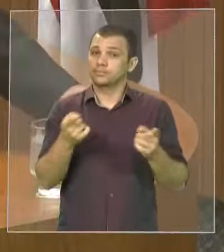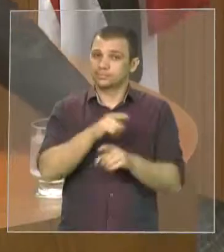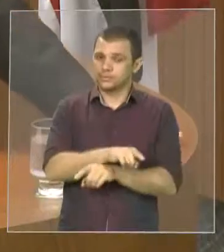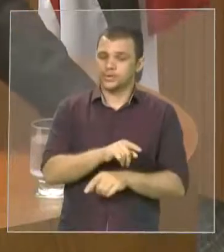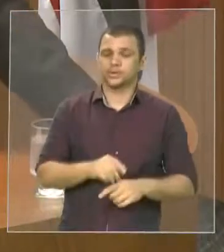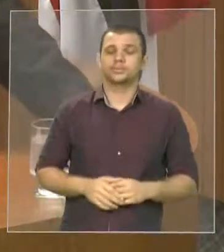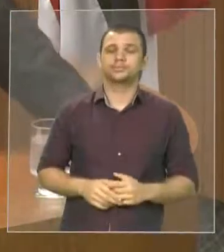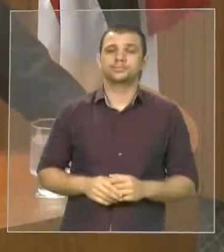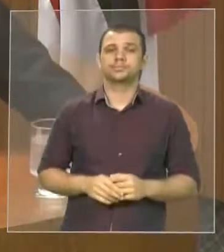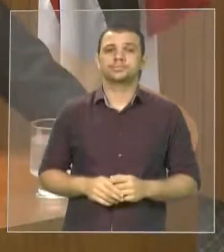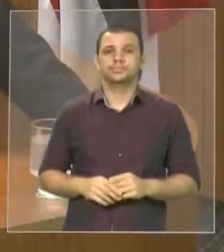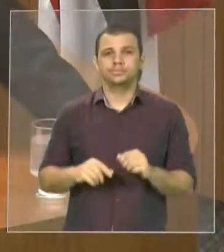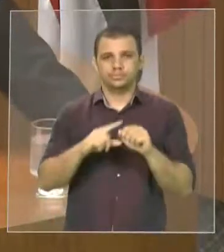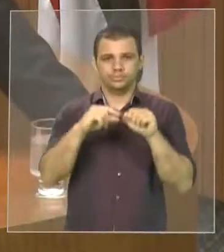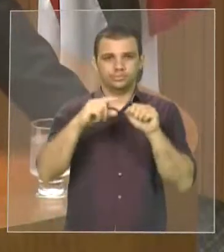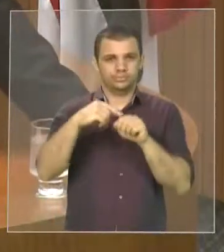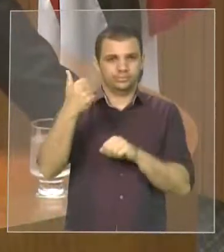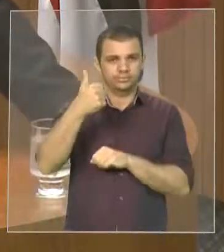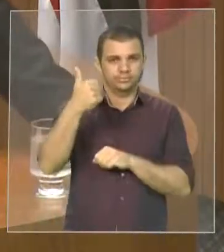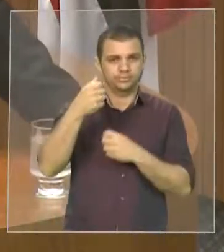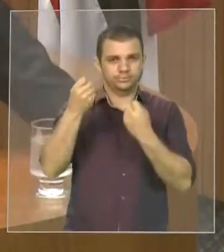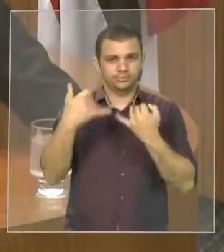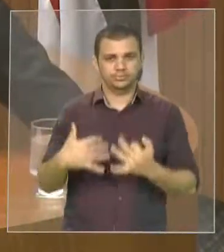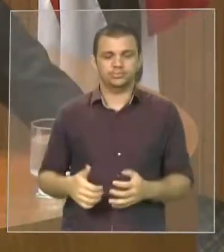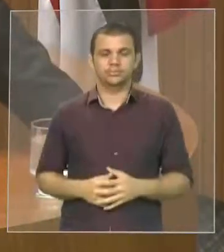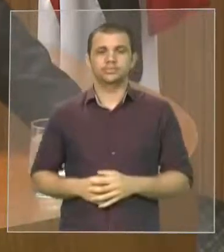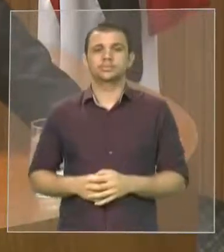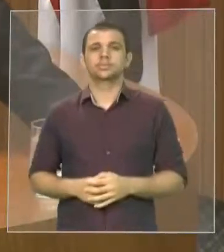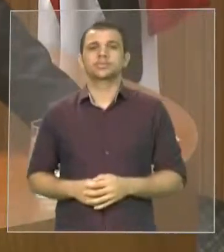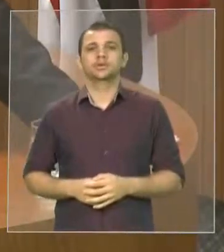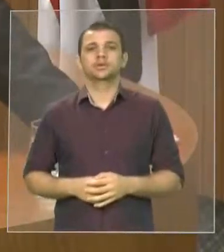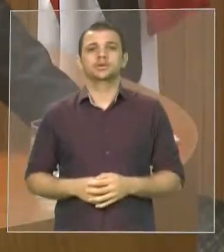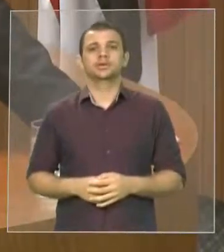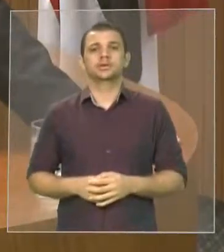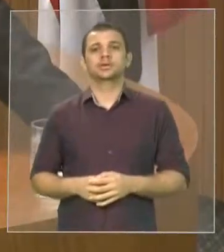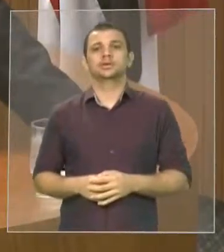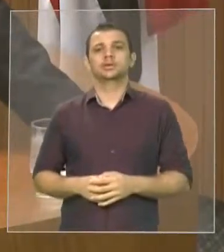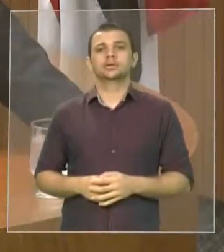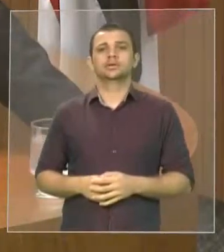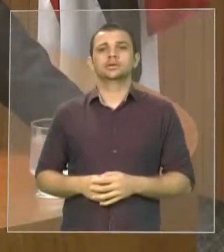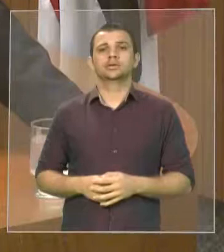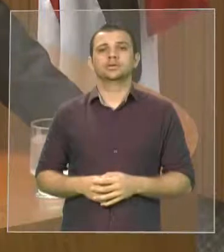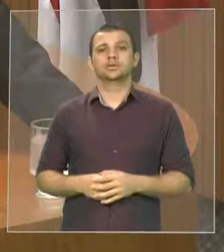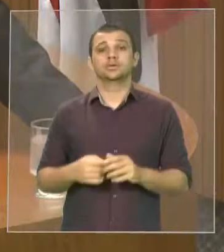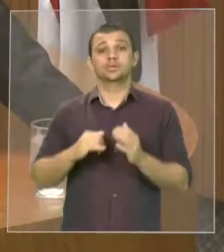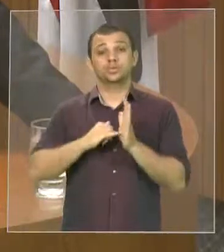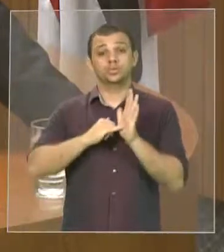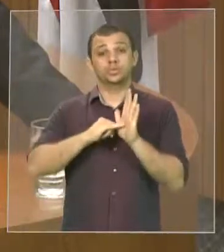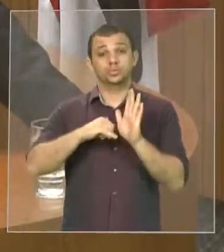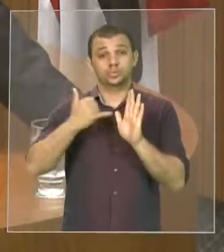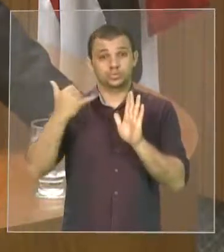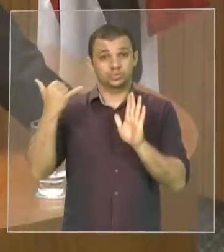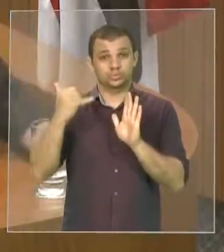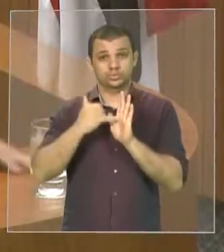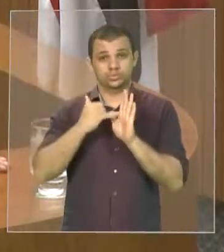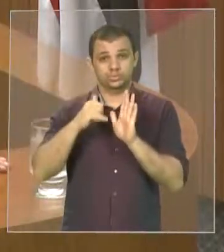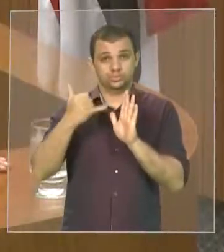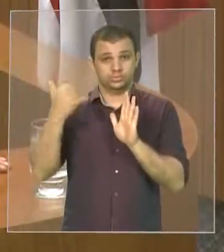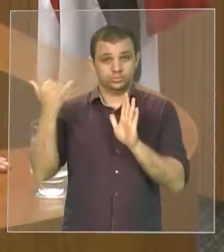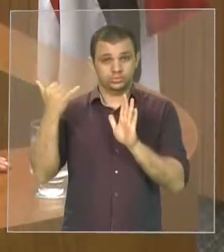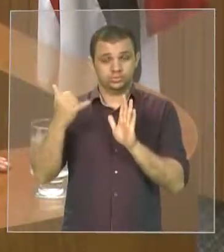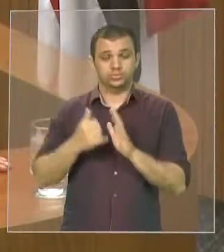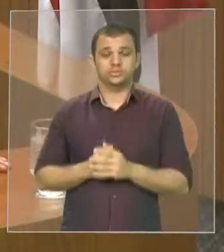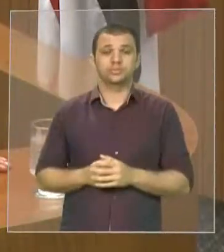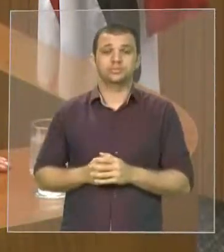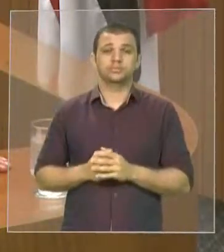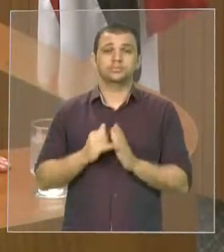o artigo 1º diz o seguinte: os encargos financeiros, quem está dizendo isso não sou eu, a assinatura é do governador,